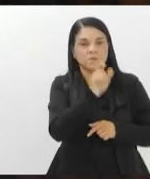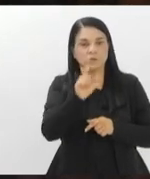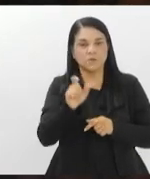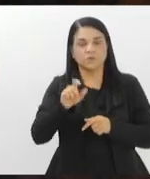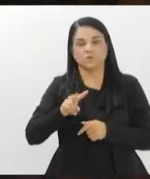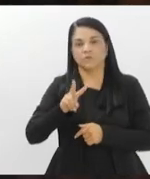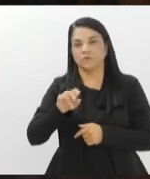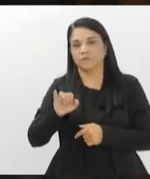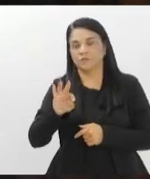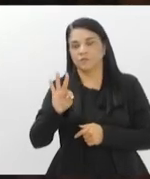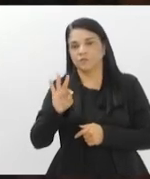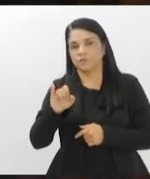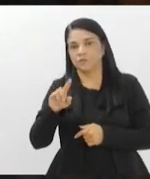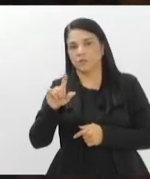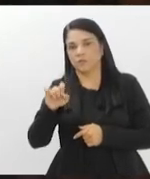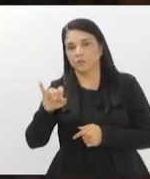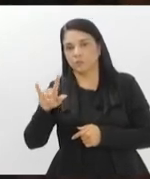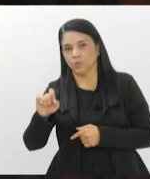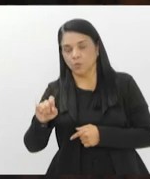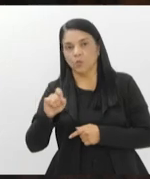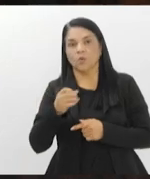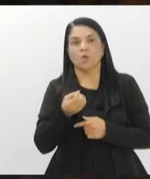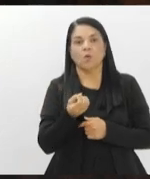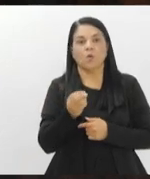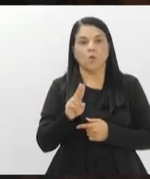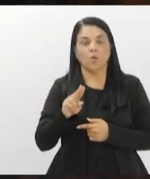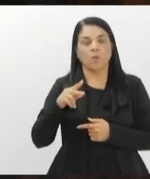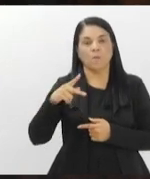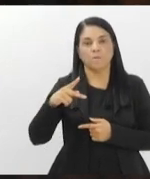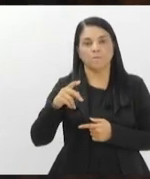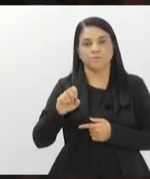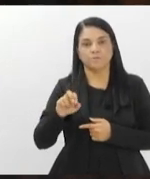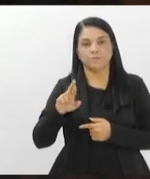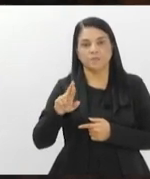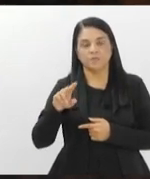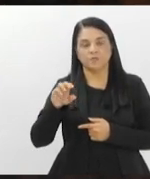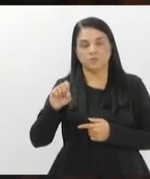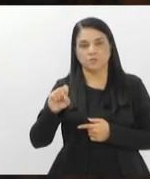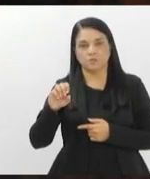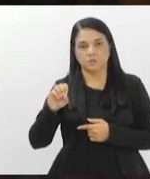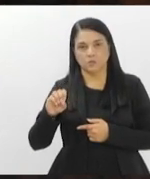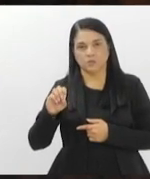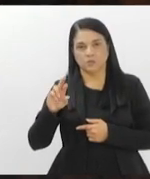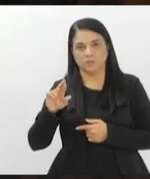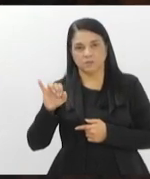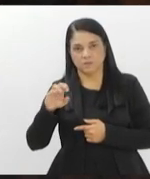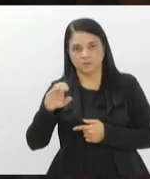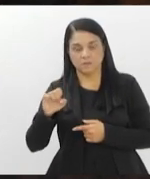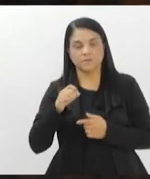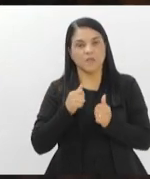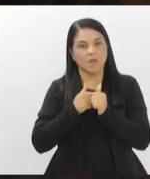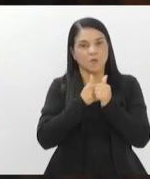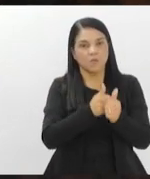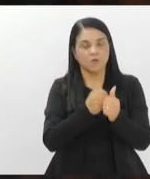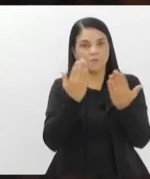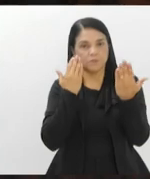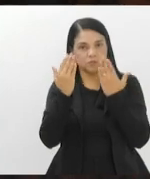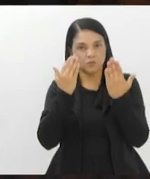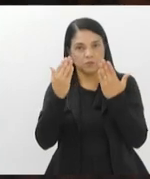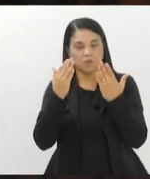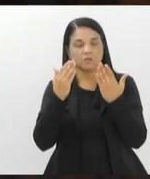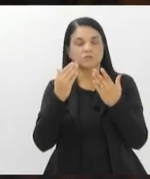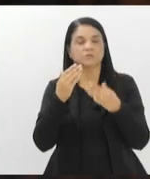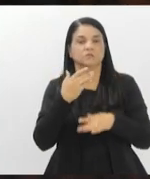ou psoríase na marcação de consulta dermatológica no acompanhamento psicológico nas redes